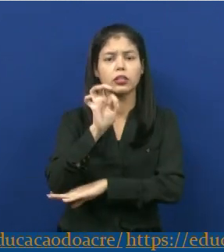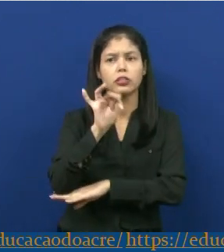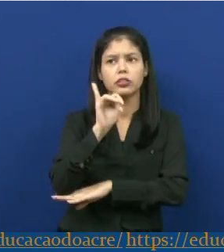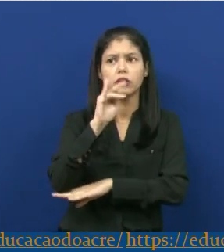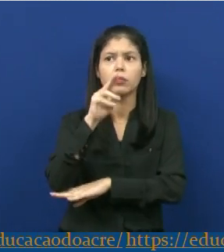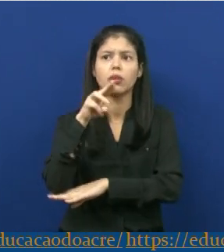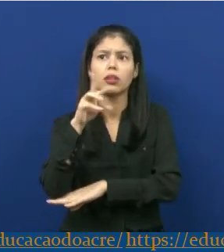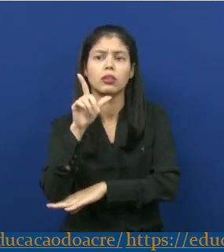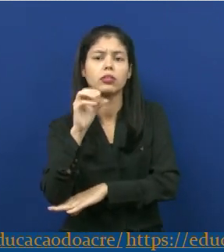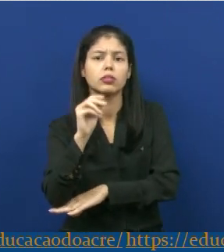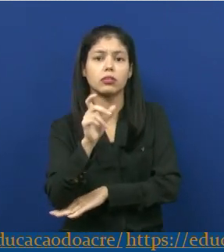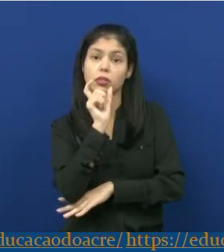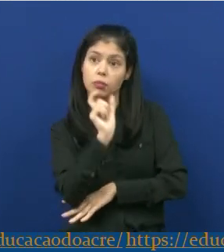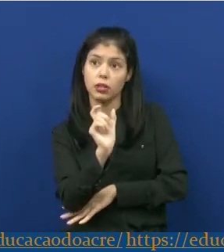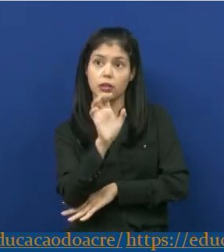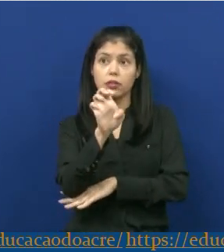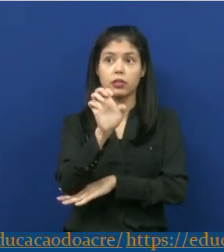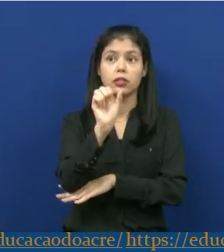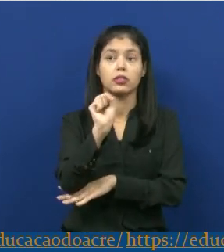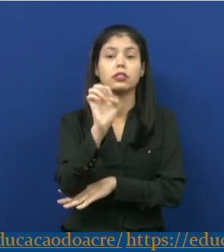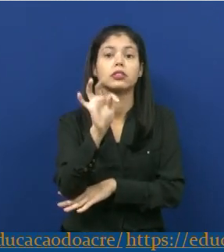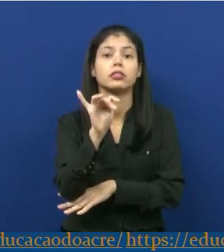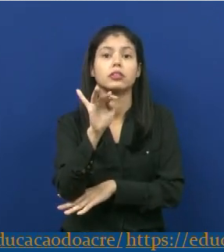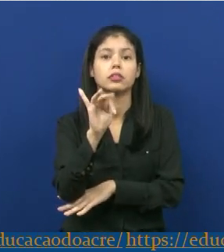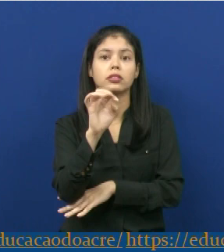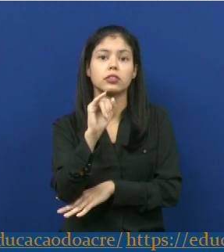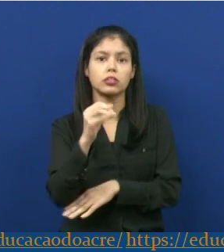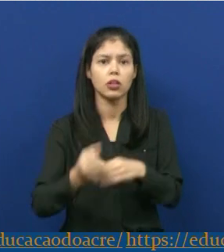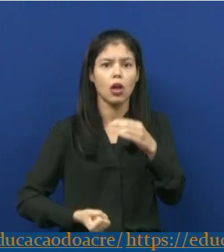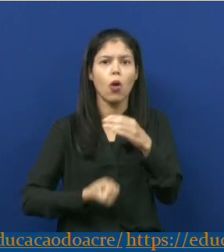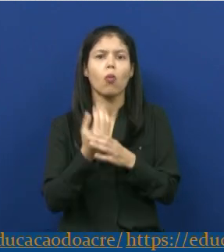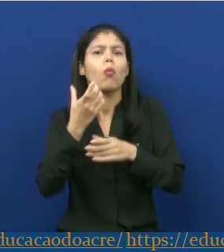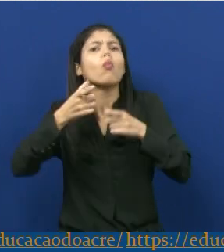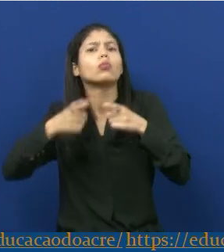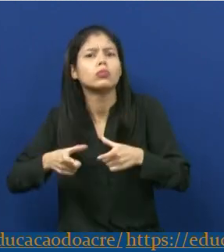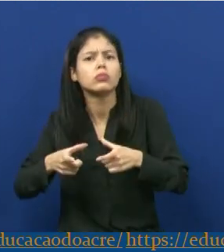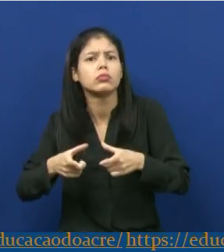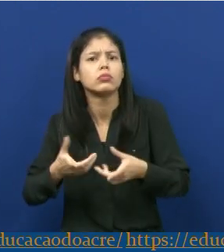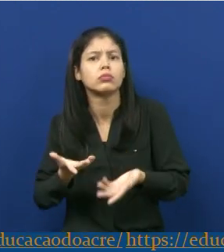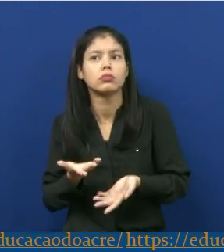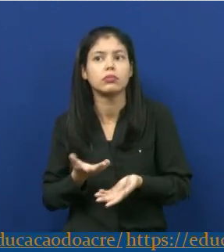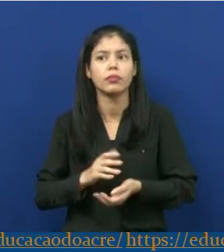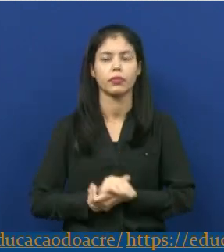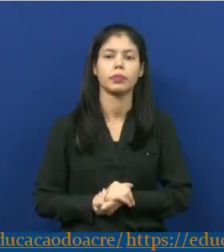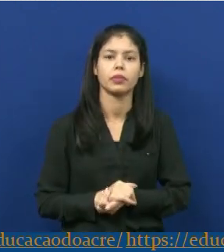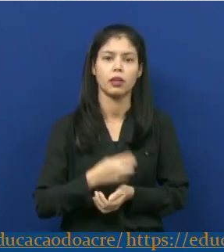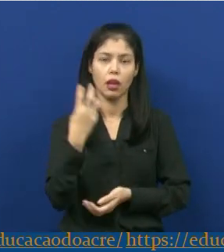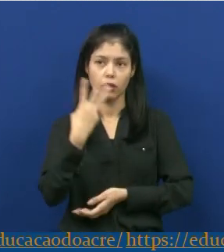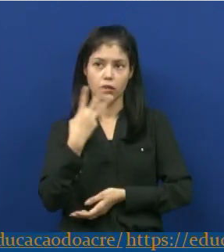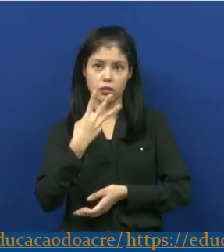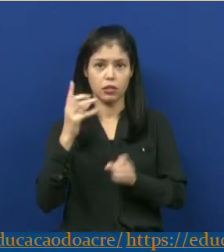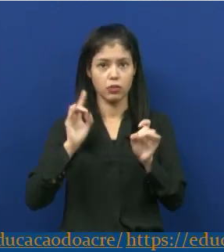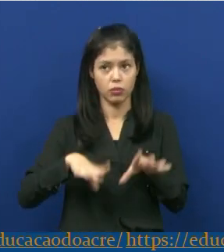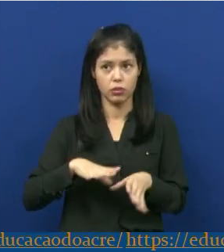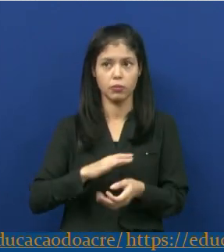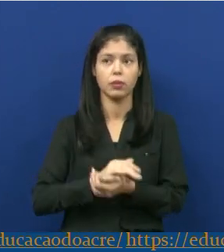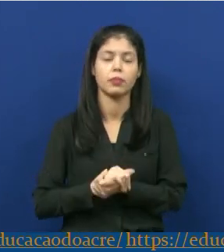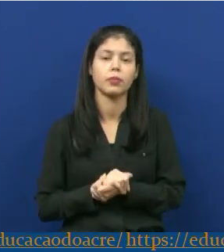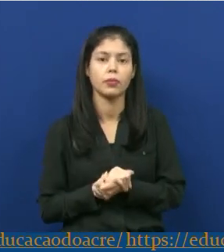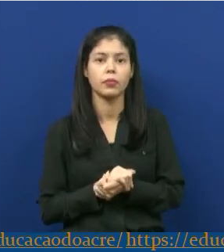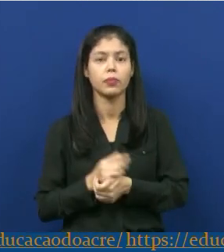palavra estética? Etimológico é a origem da palavra. Por fim, a terceira e última